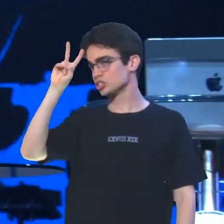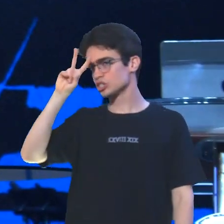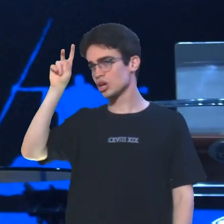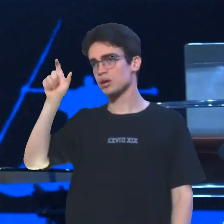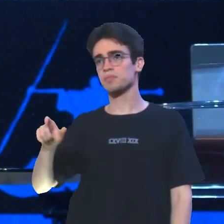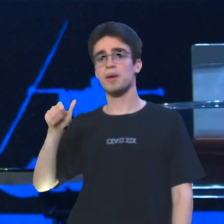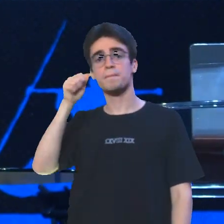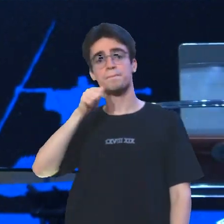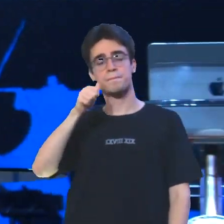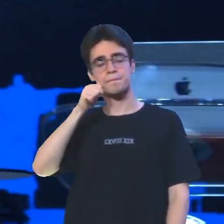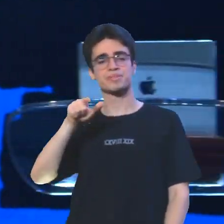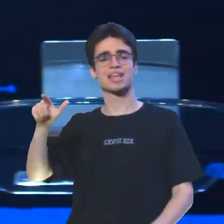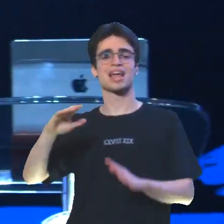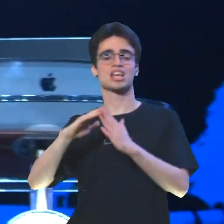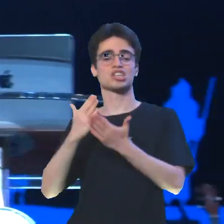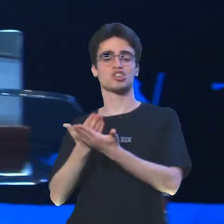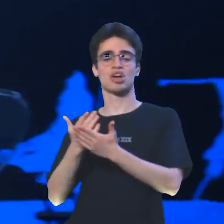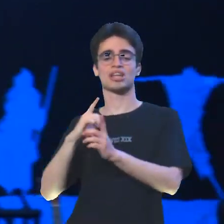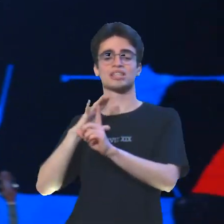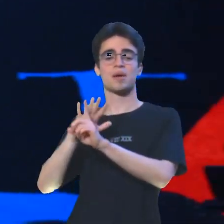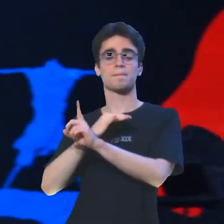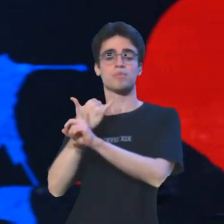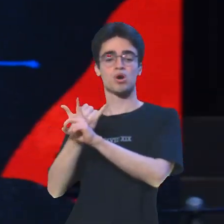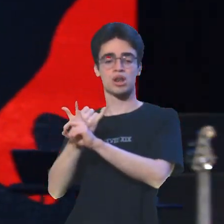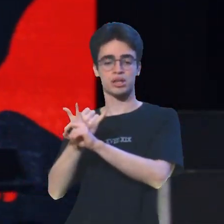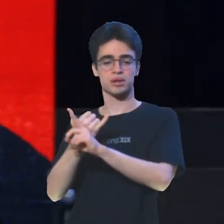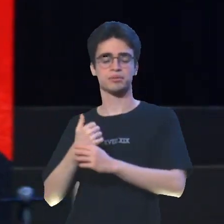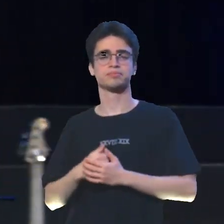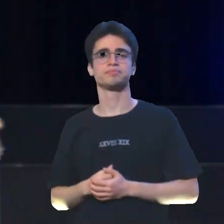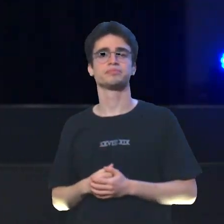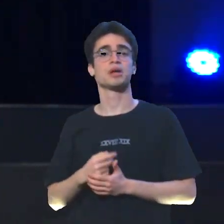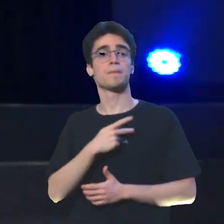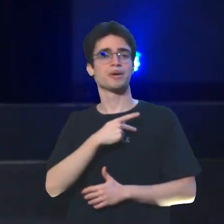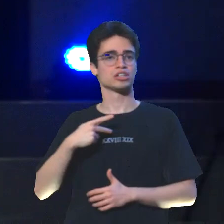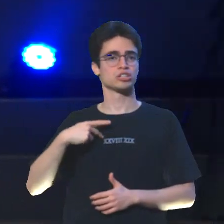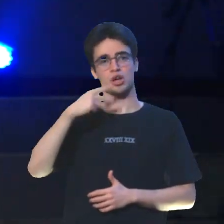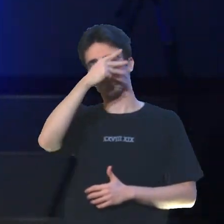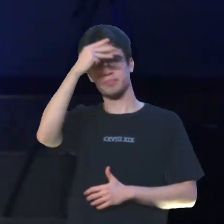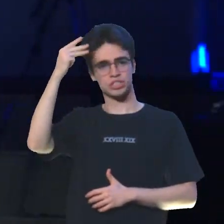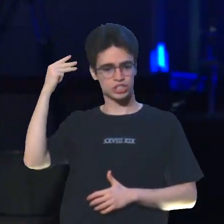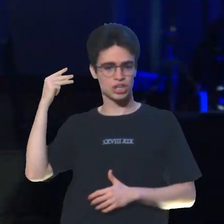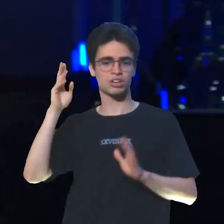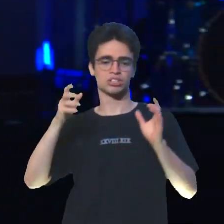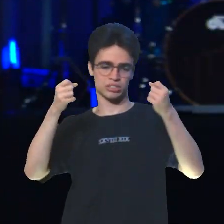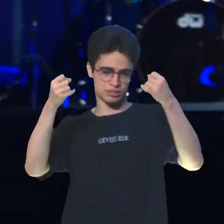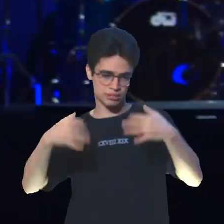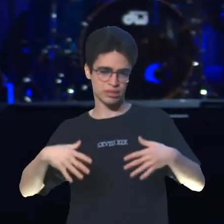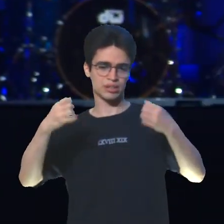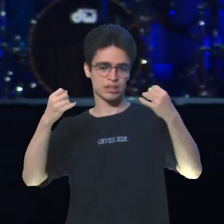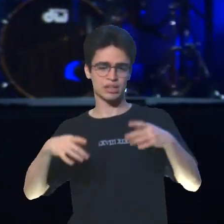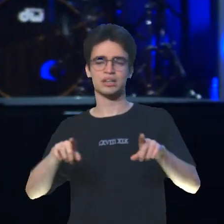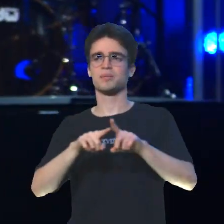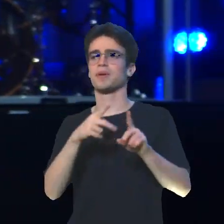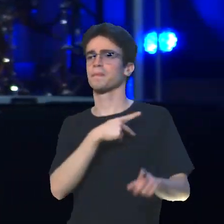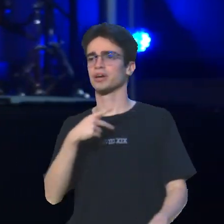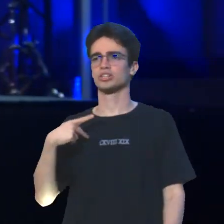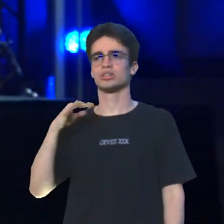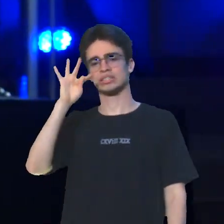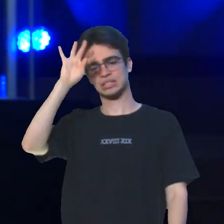que sofria bullying na escola. O pastor Michel já contou essa história algumas vezes, acredito que o pastor Tarek